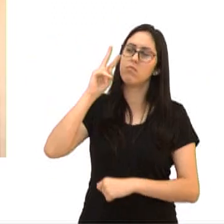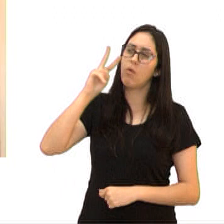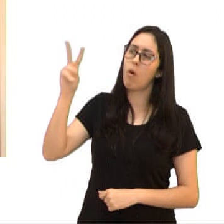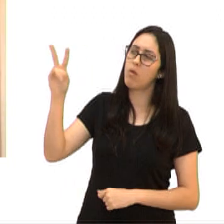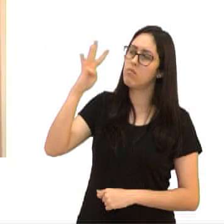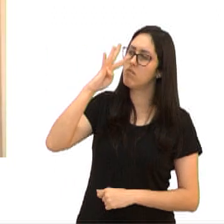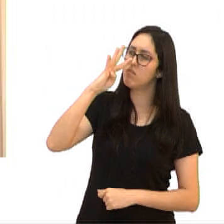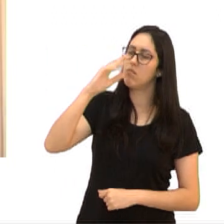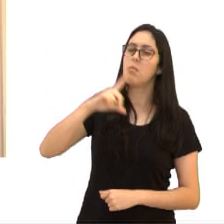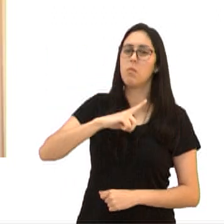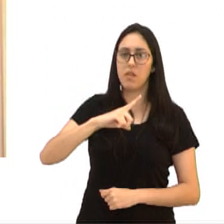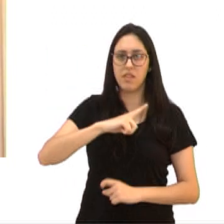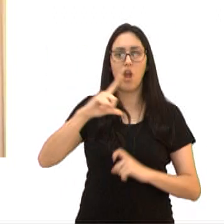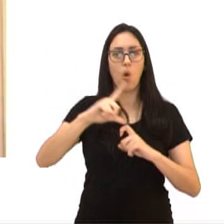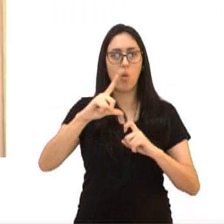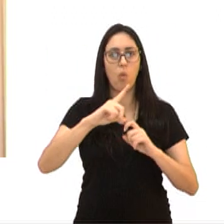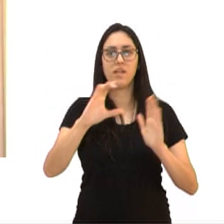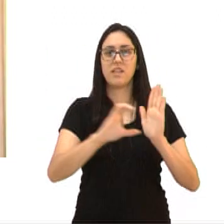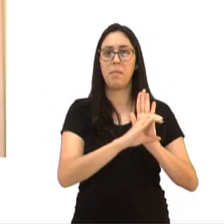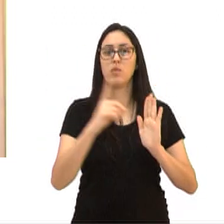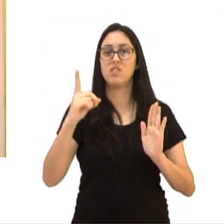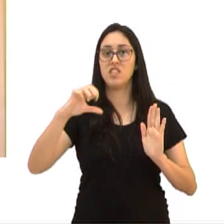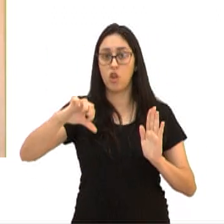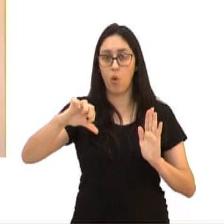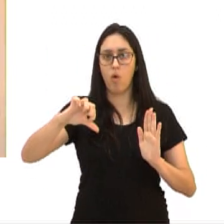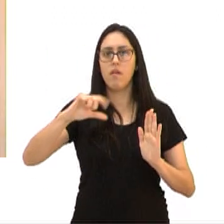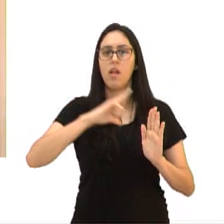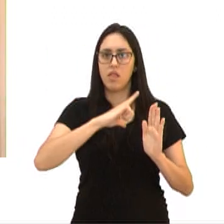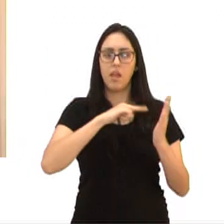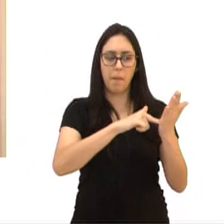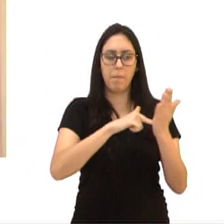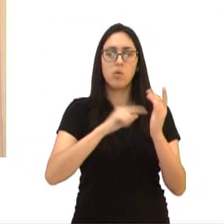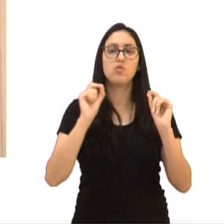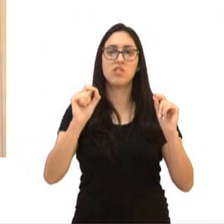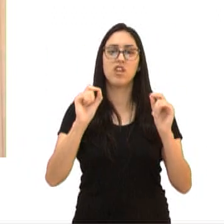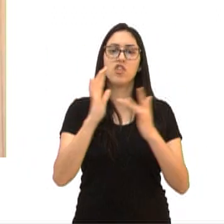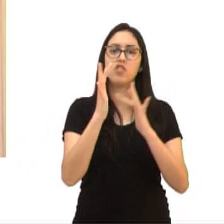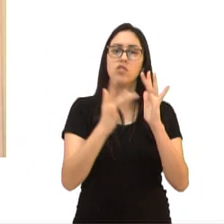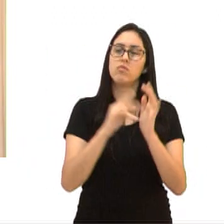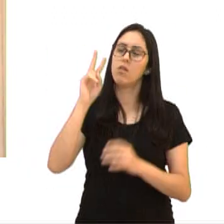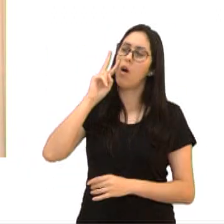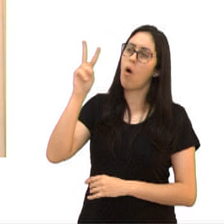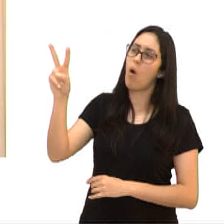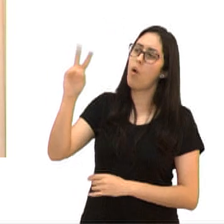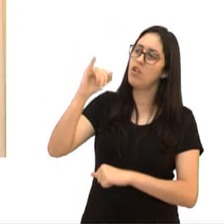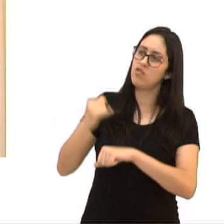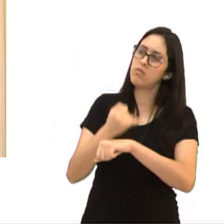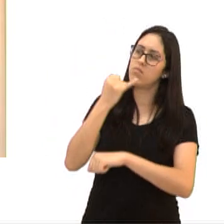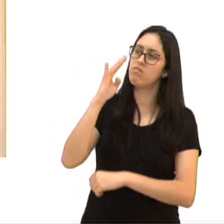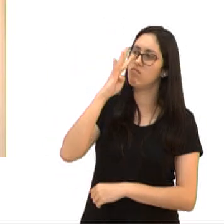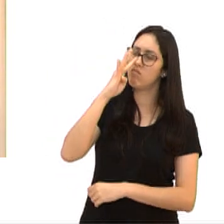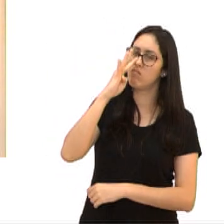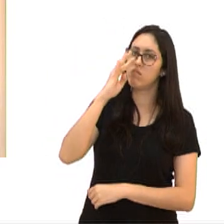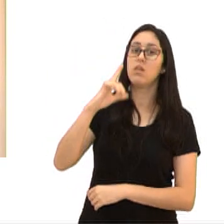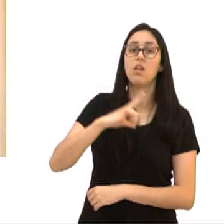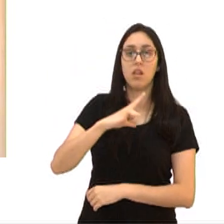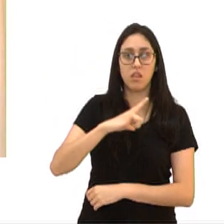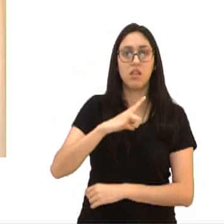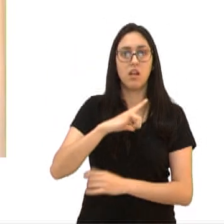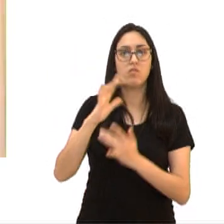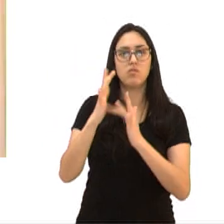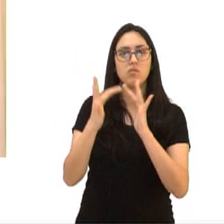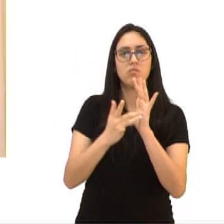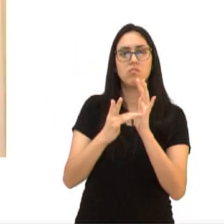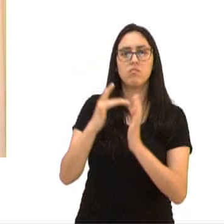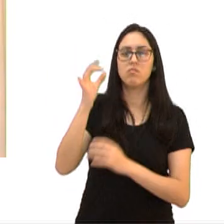está em Lucas capítulo 19. Jesus olha para Jerusalém e é uma das duas vezes em que o